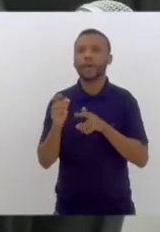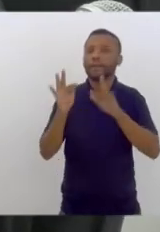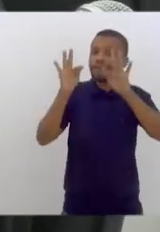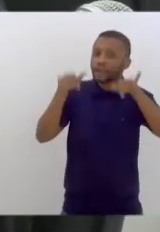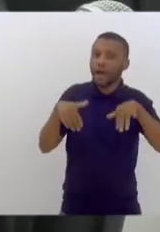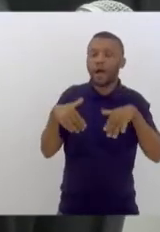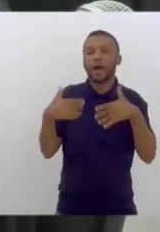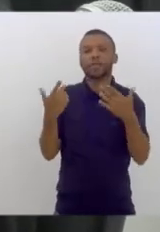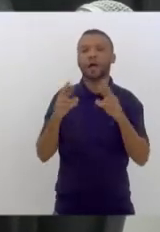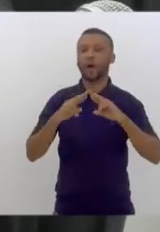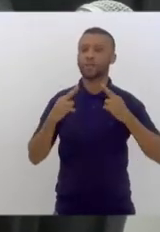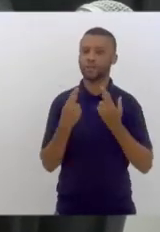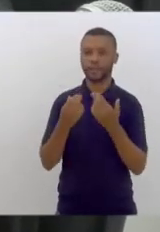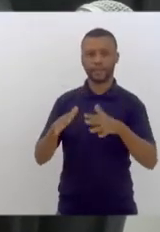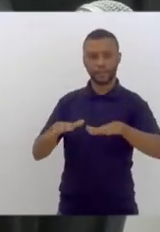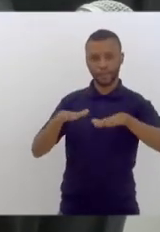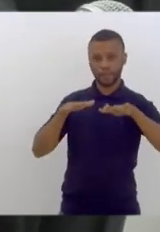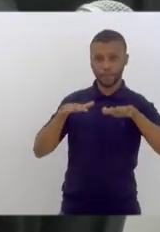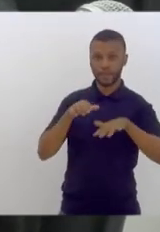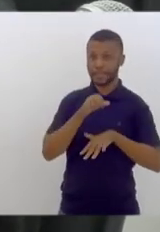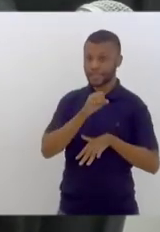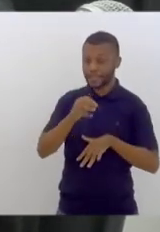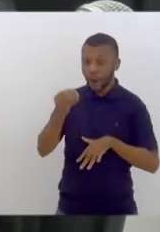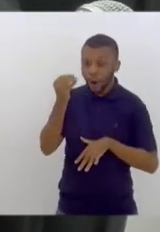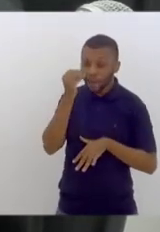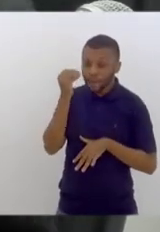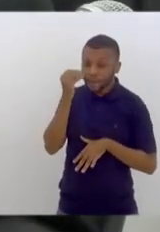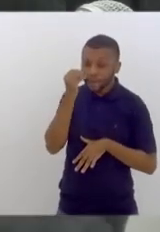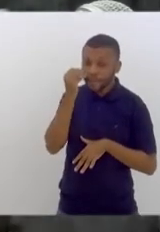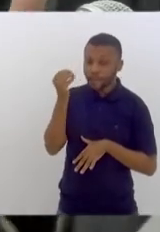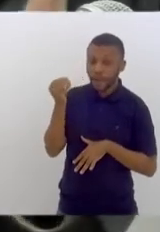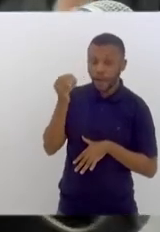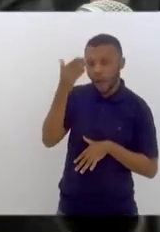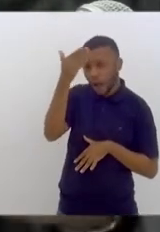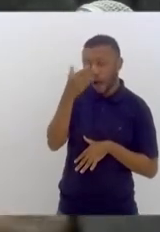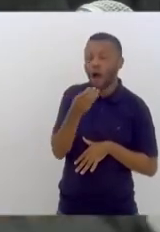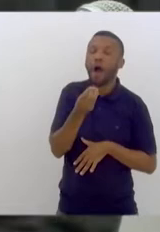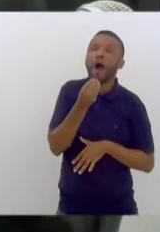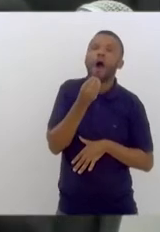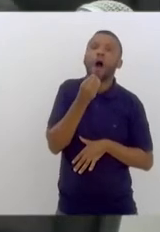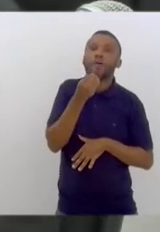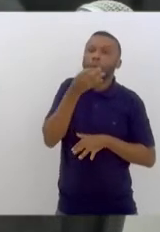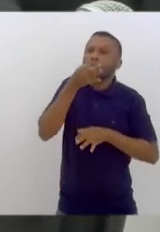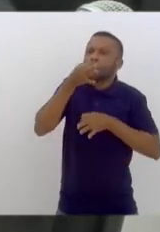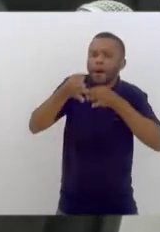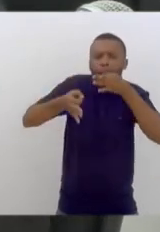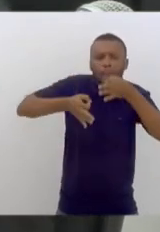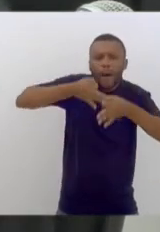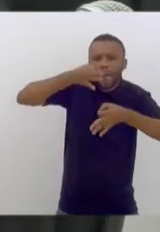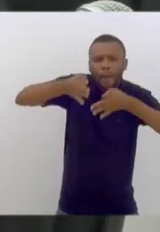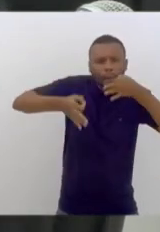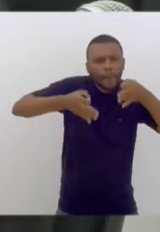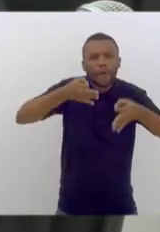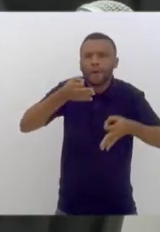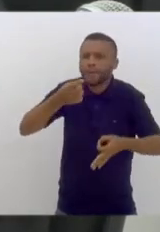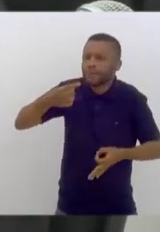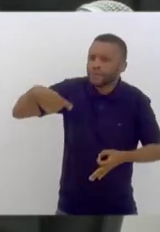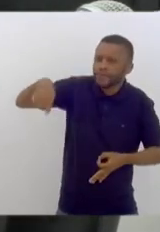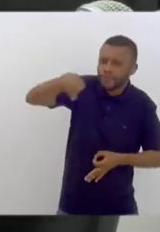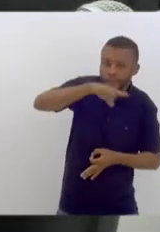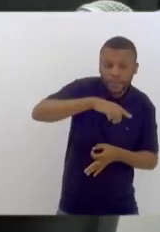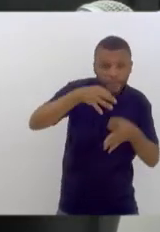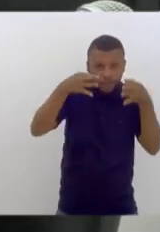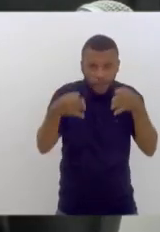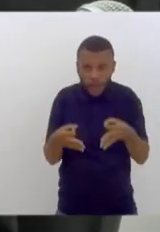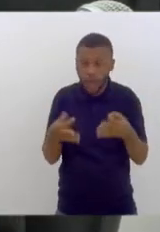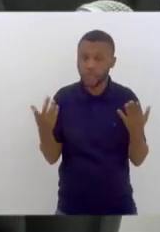audiência pública, se eu verificasse, evidentemente, com o apoio de vossas excelências, que realmente